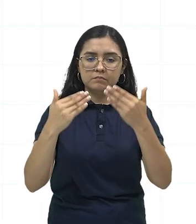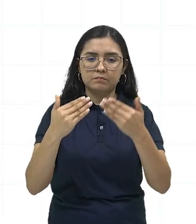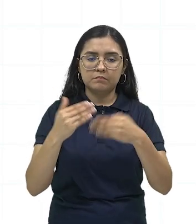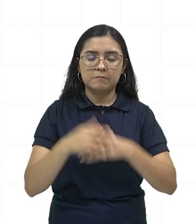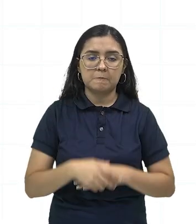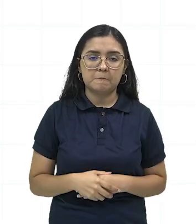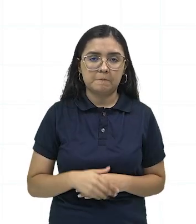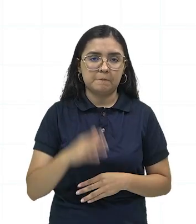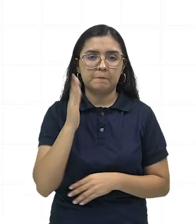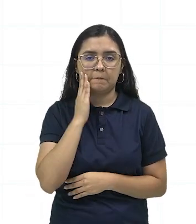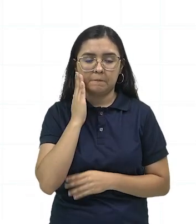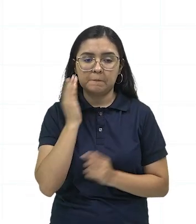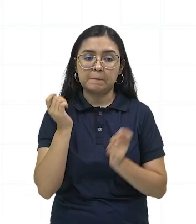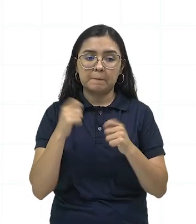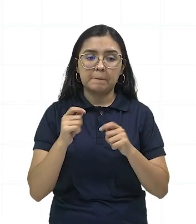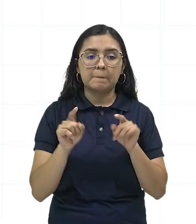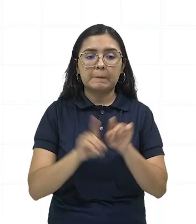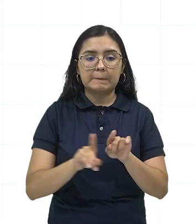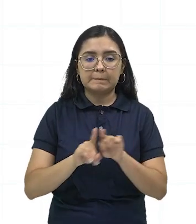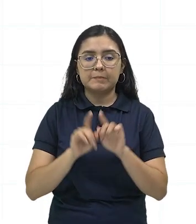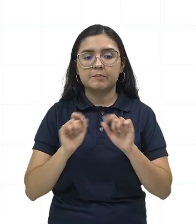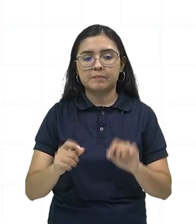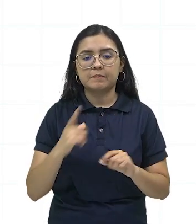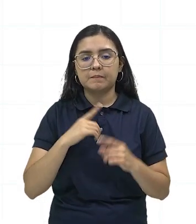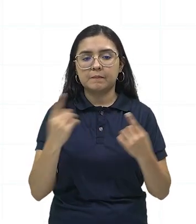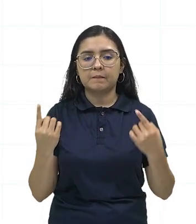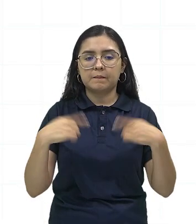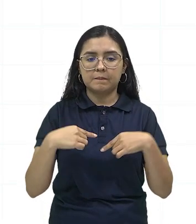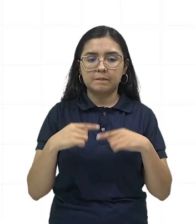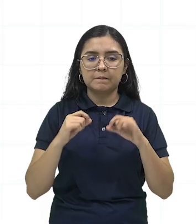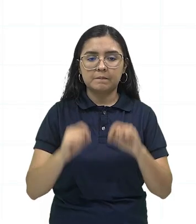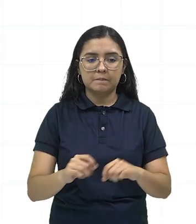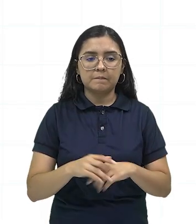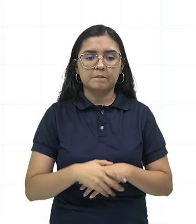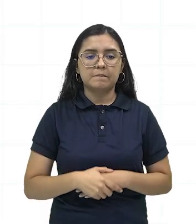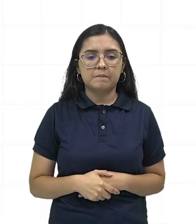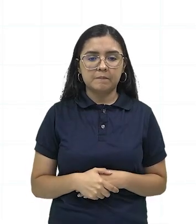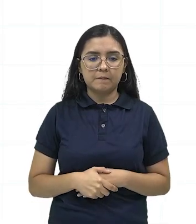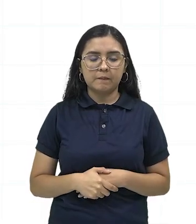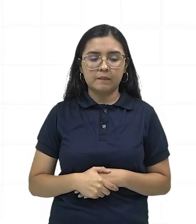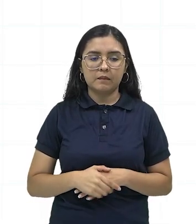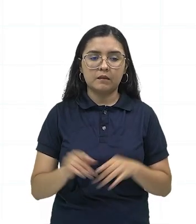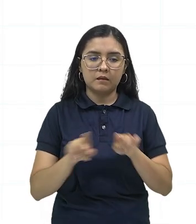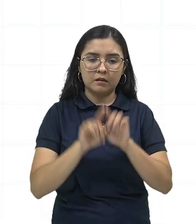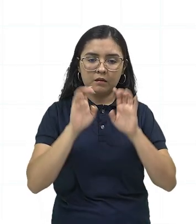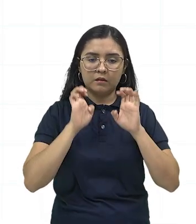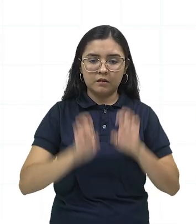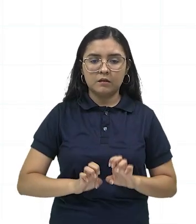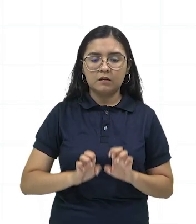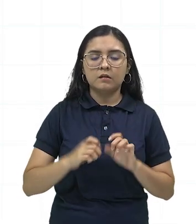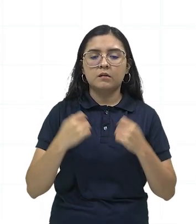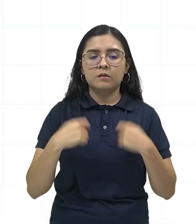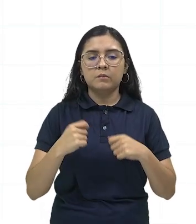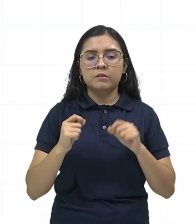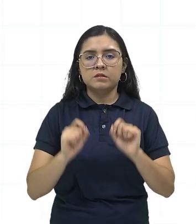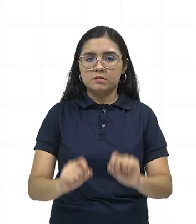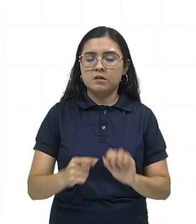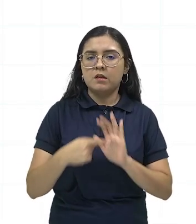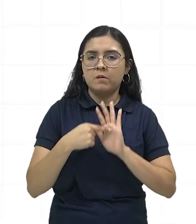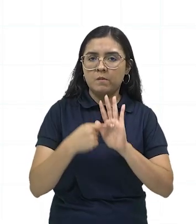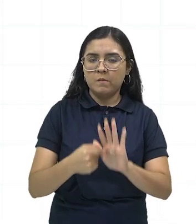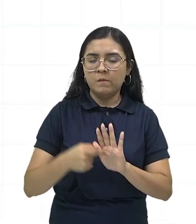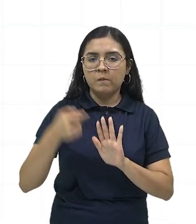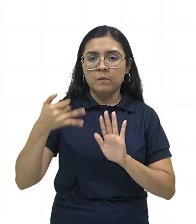ela oferece, né? Também apresenta desafios éticos significativos que precisam ser abordados.